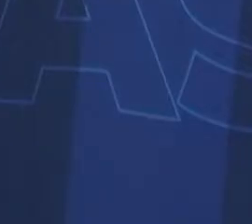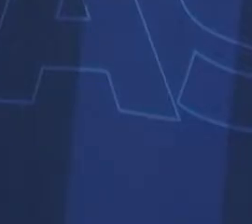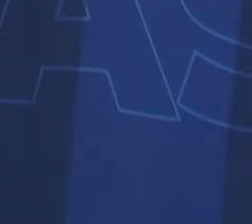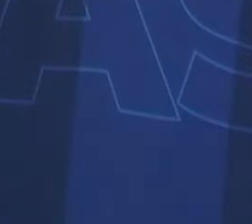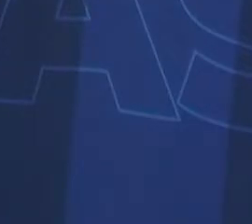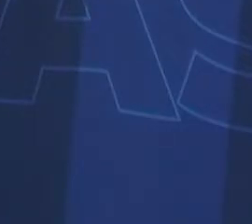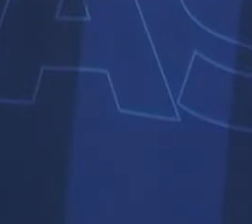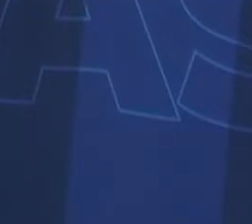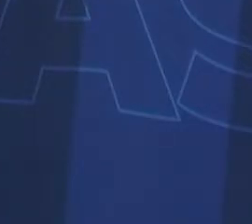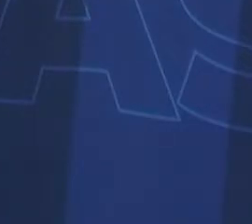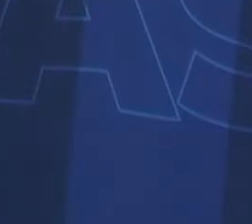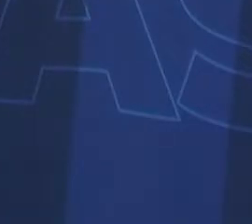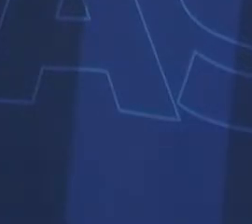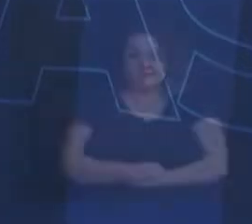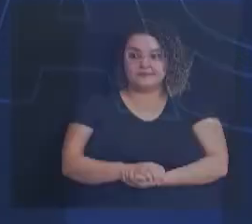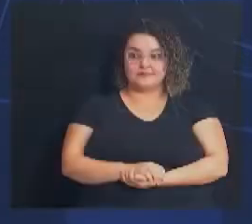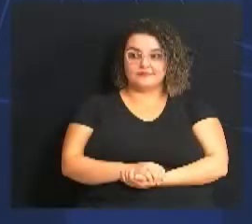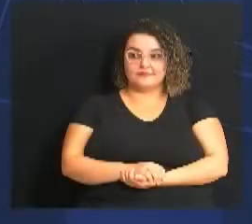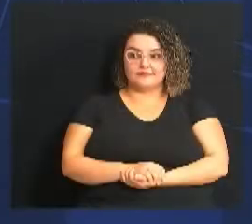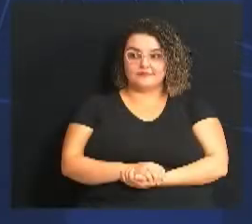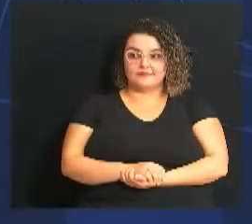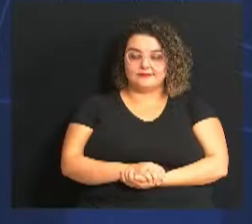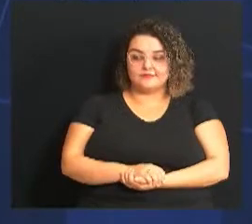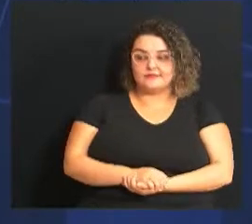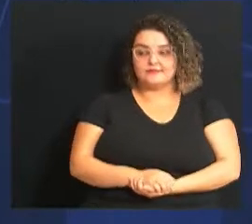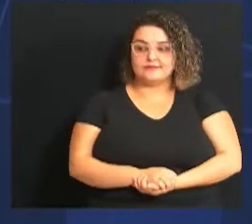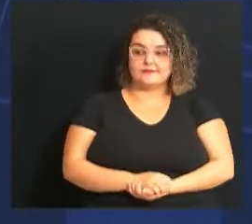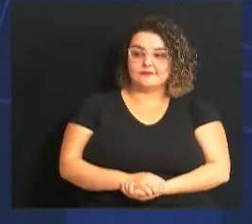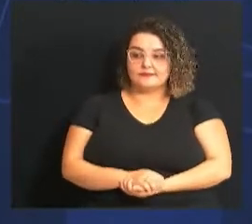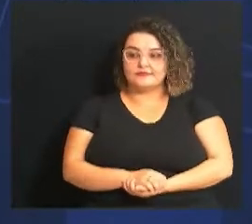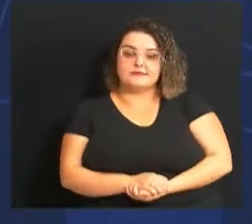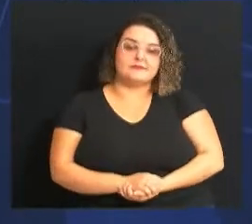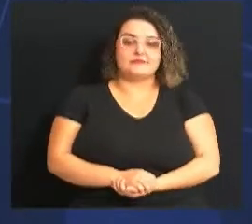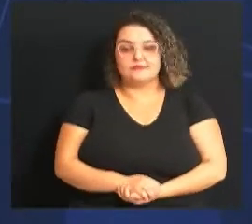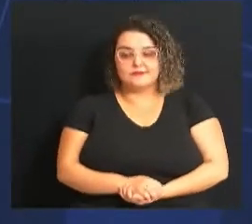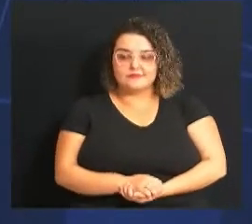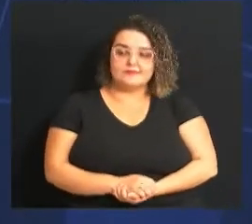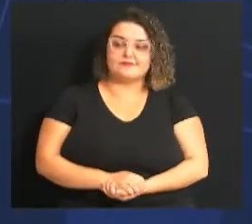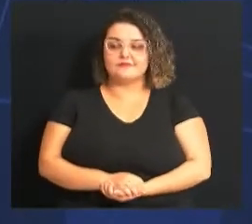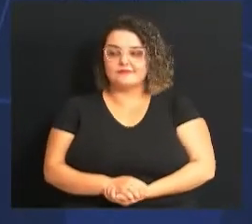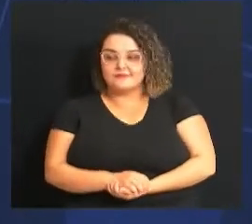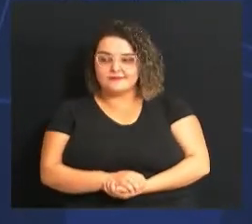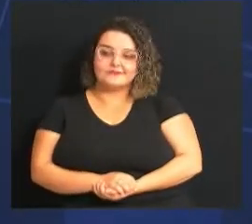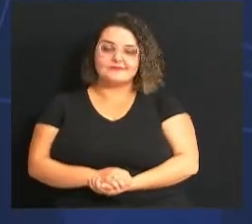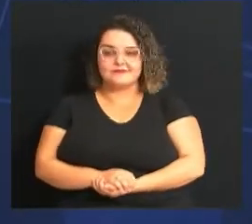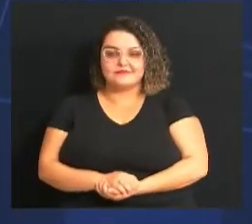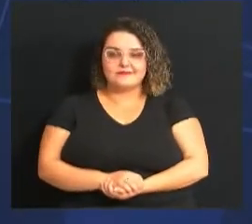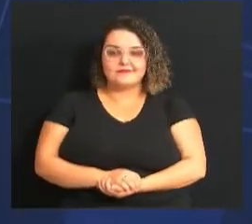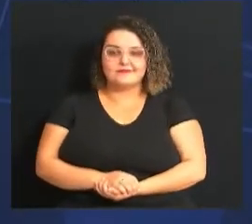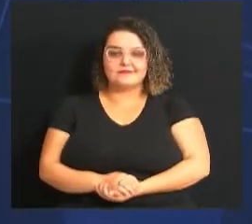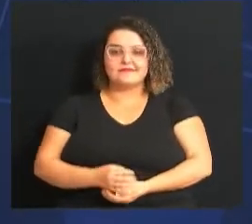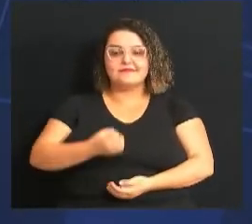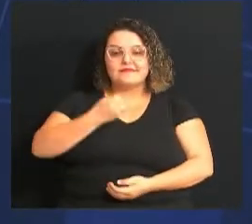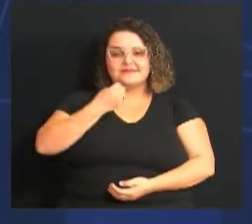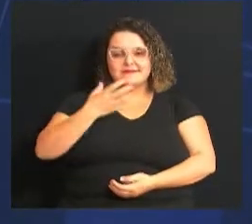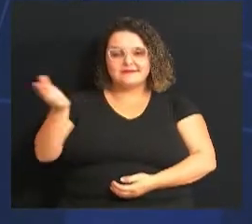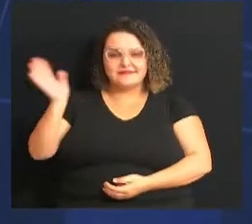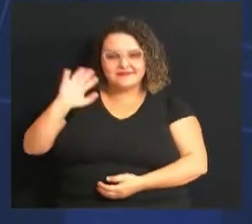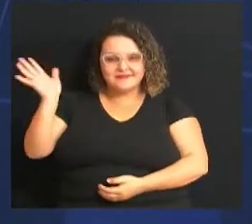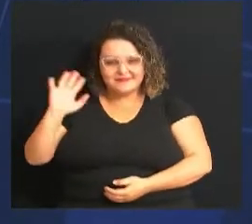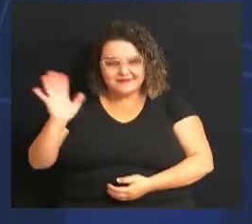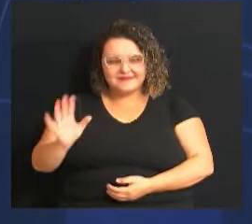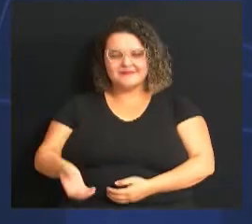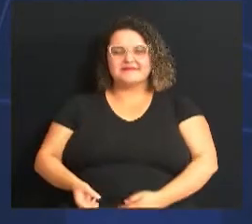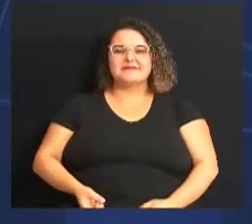Olá, boa tarde, seja bem-vinda, seja bem-vindo. Quinta-feira, 4 de agosto de 2022. Começa agora o